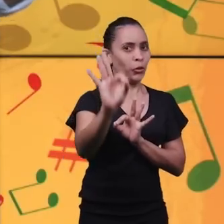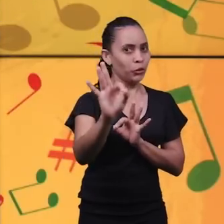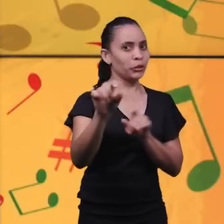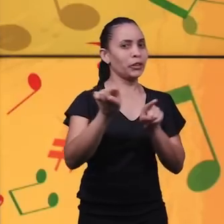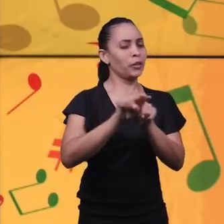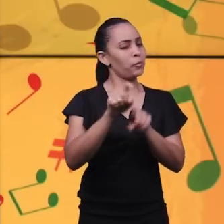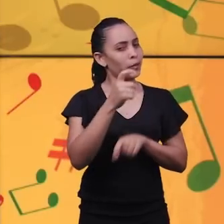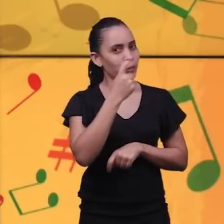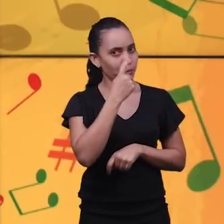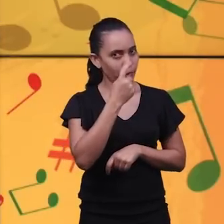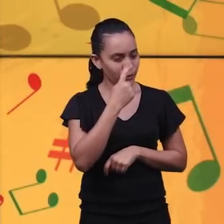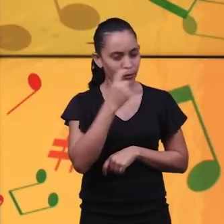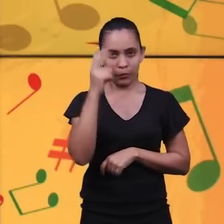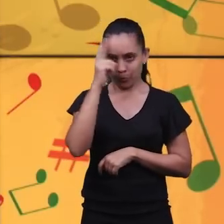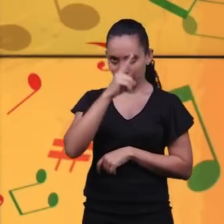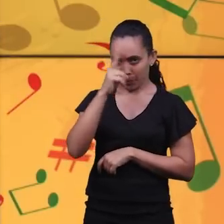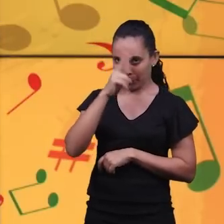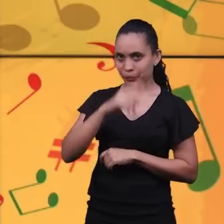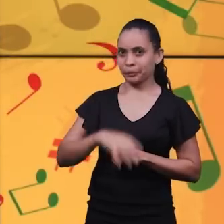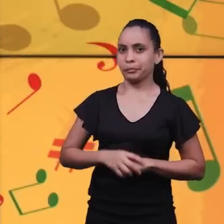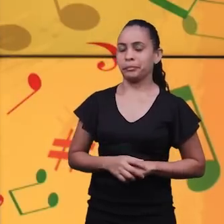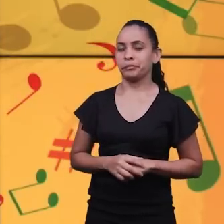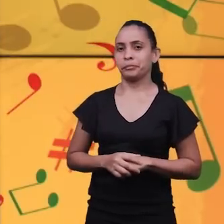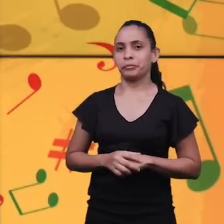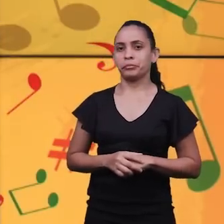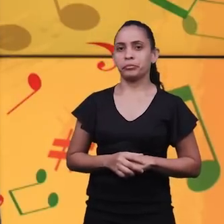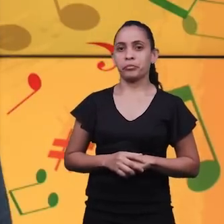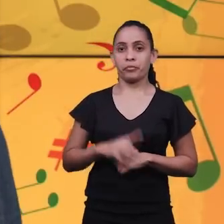longe e de perto. Vamos lembrar?